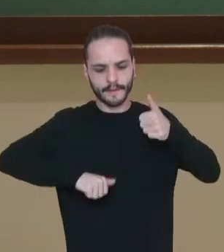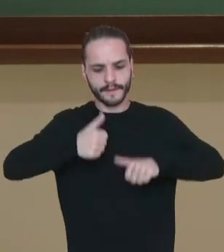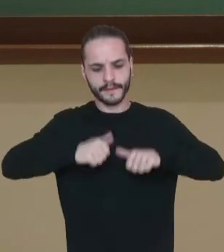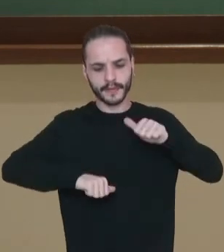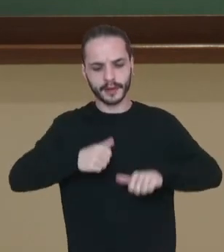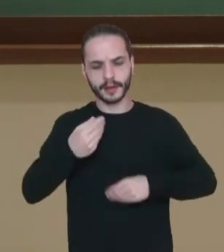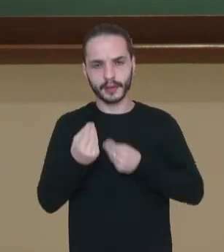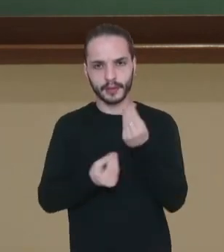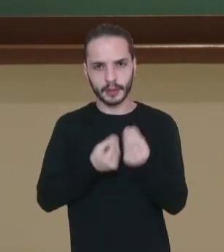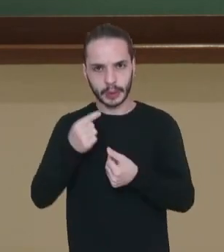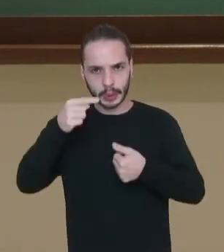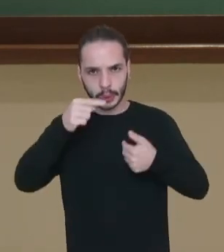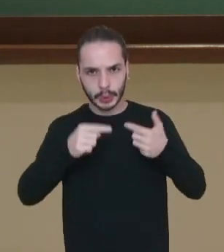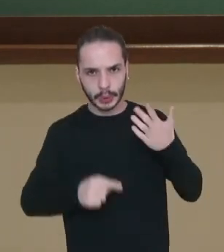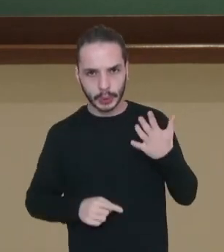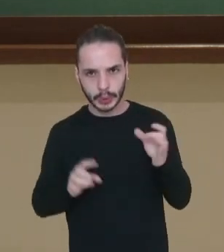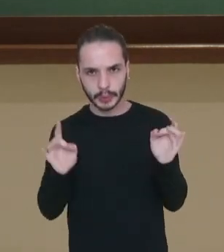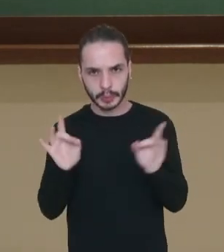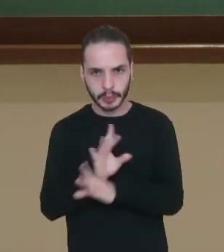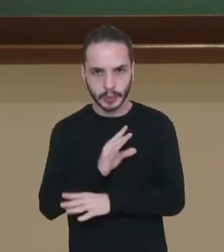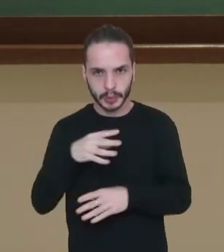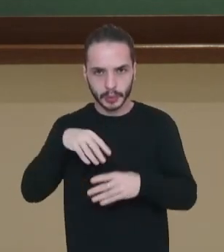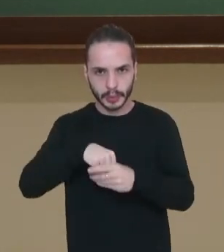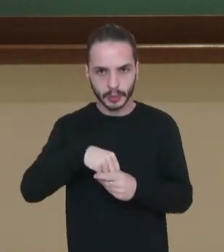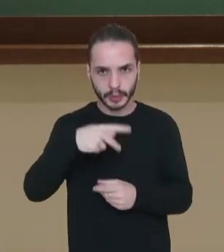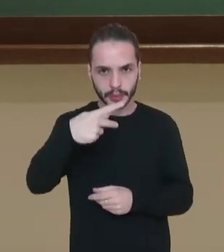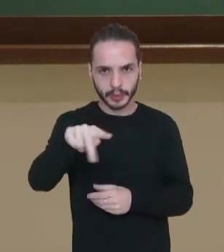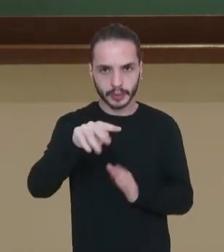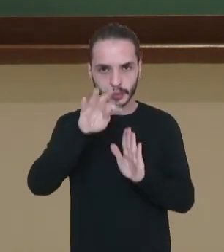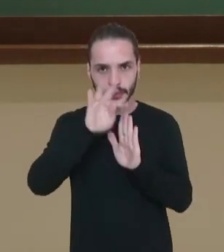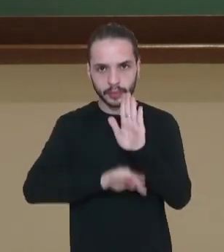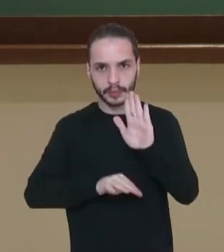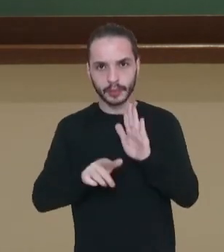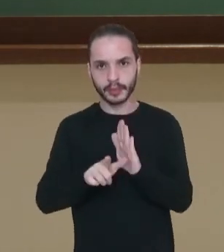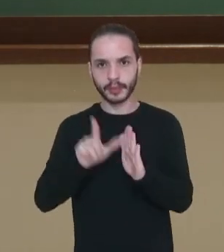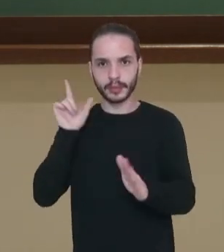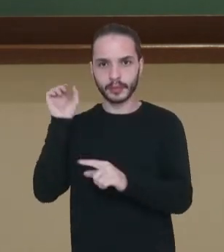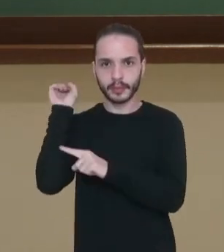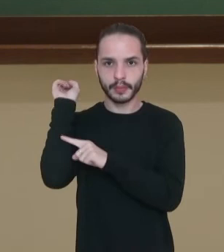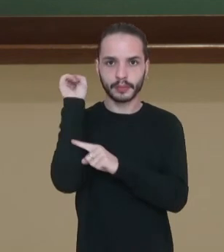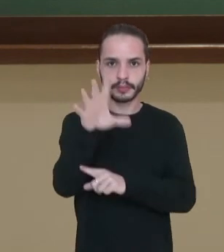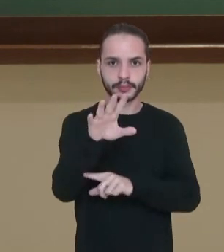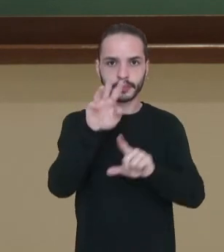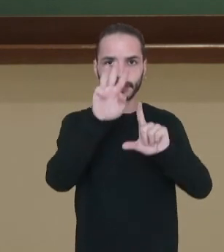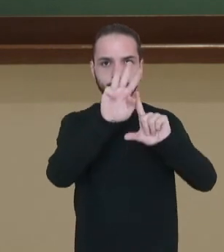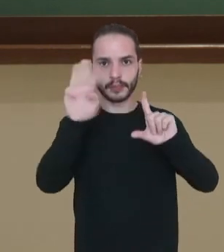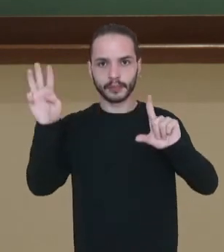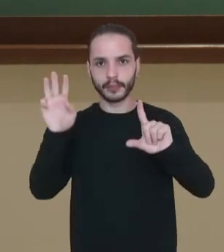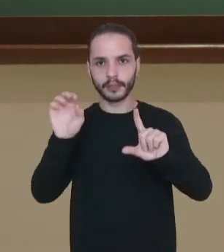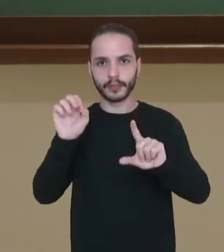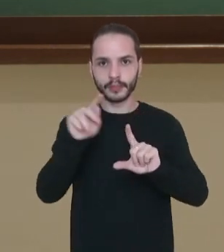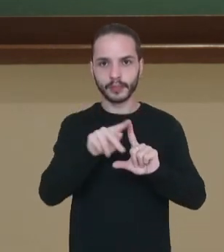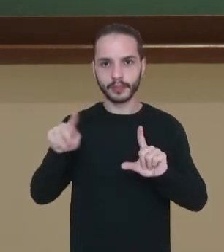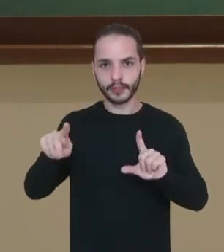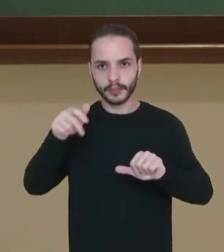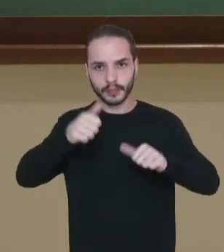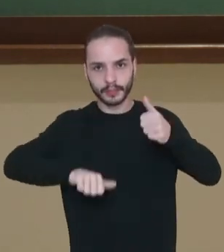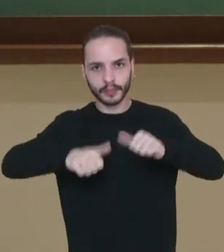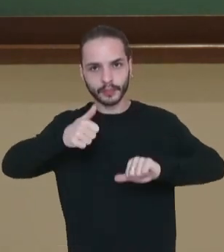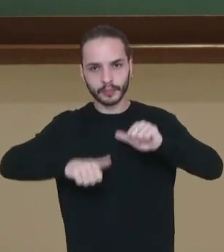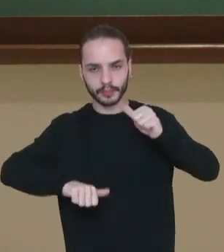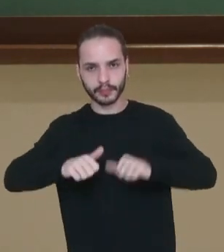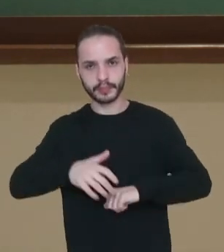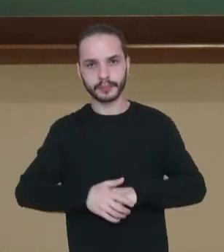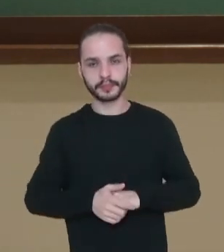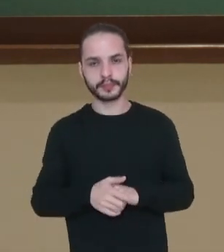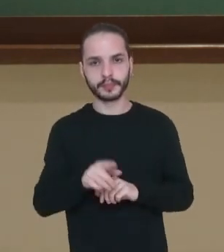se esses elementos estão contemplados no texto de vocês, antes de submeter à apreciação aí do professor e enviar na plataforma